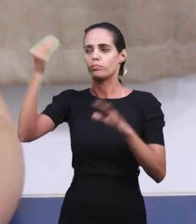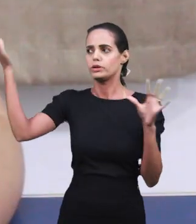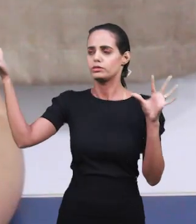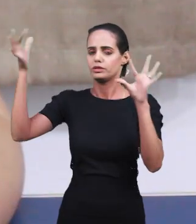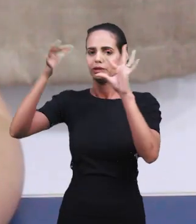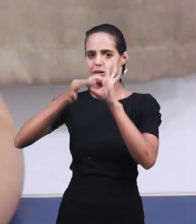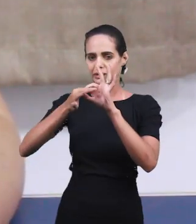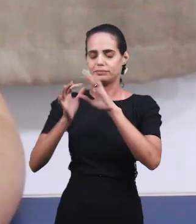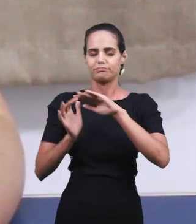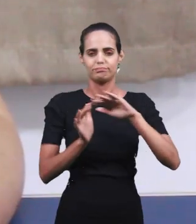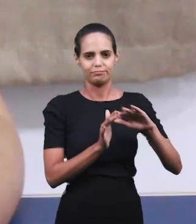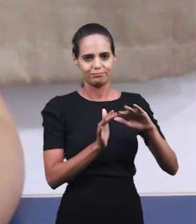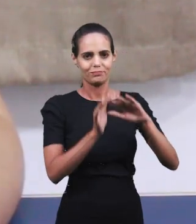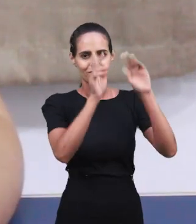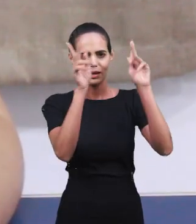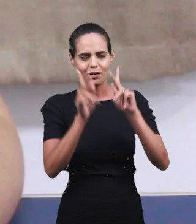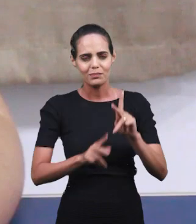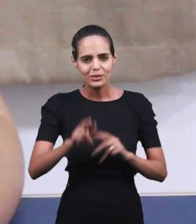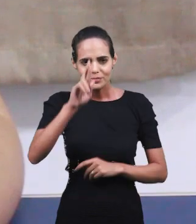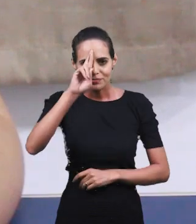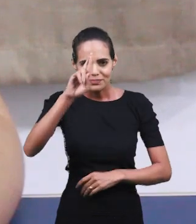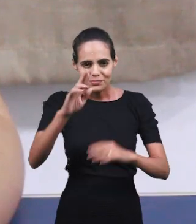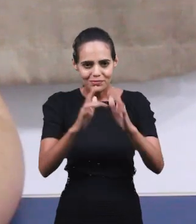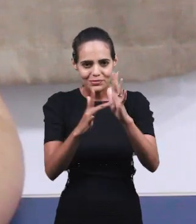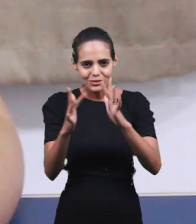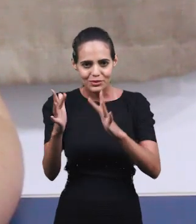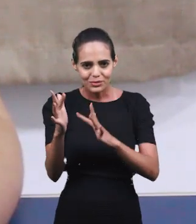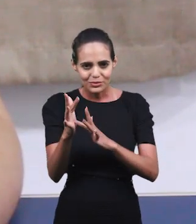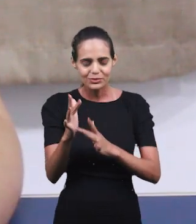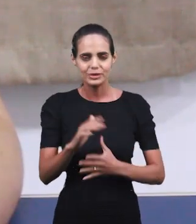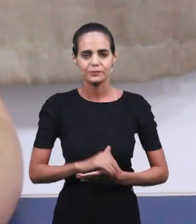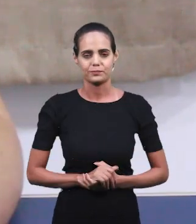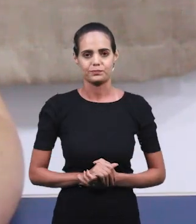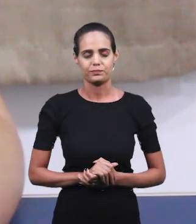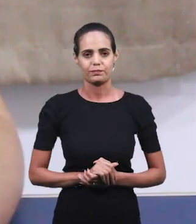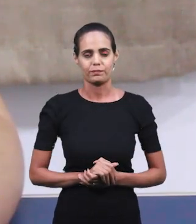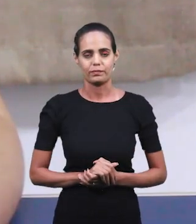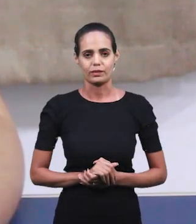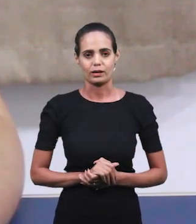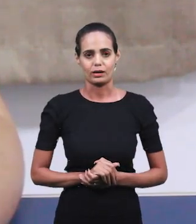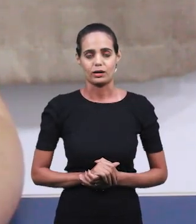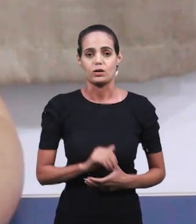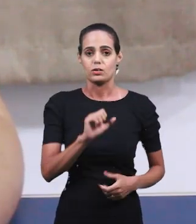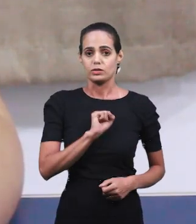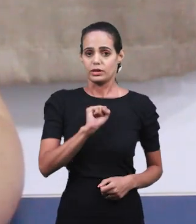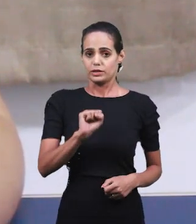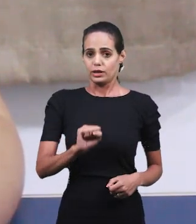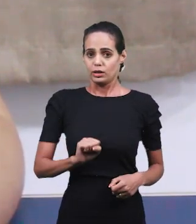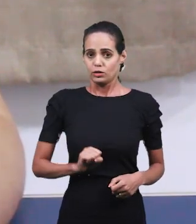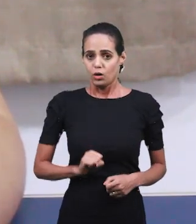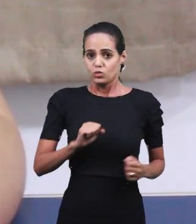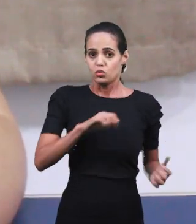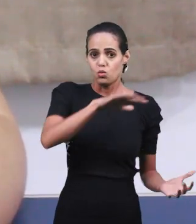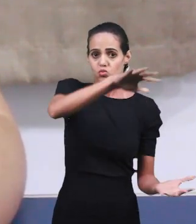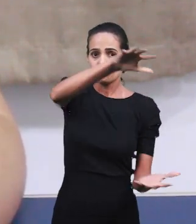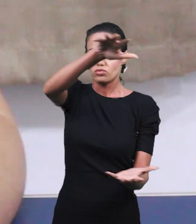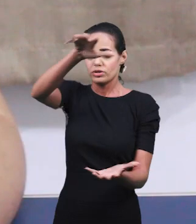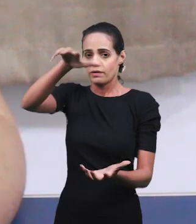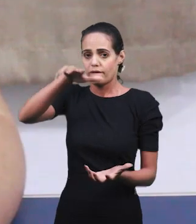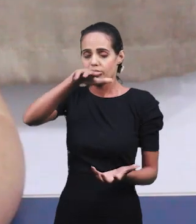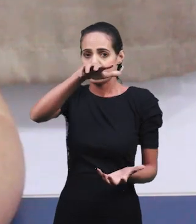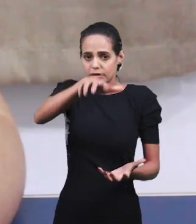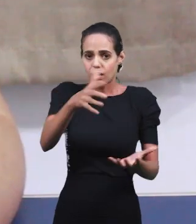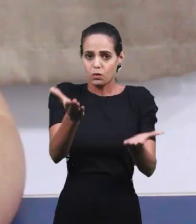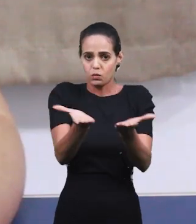Senhor Jesus, irmãos. O segundo princípio é do sacerdócio universal do crente. E o texto da palavra do